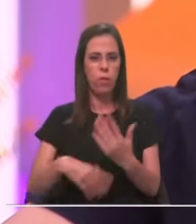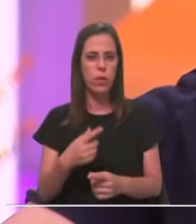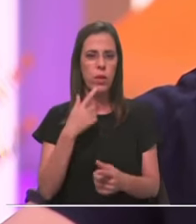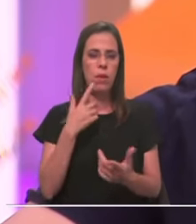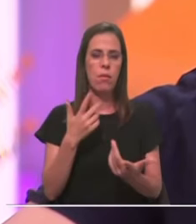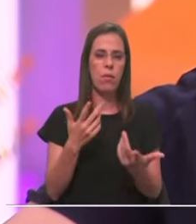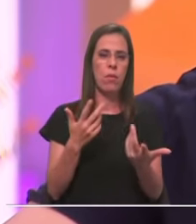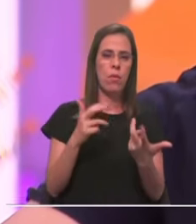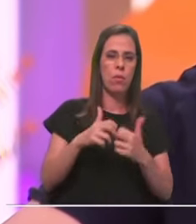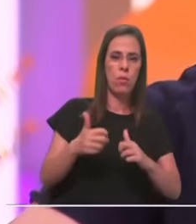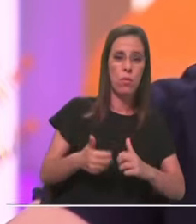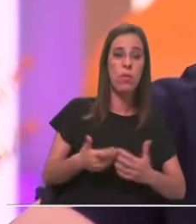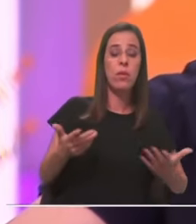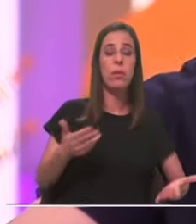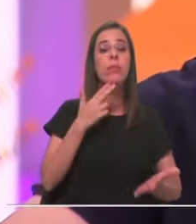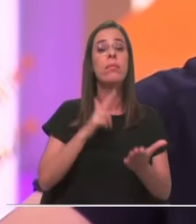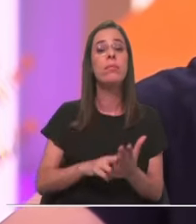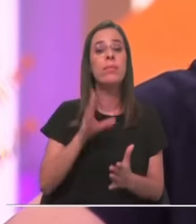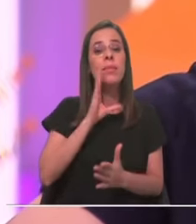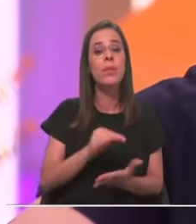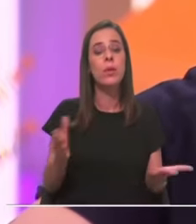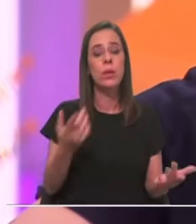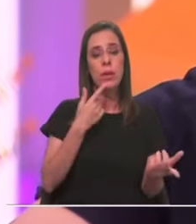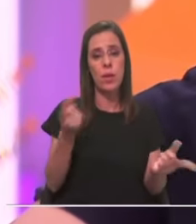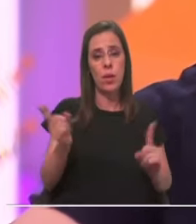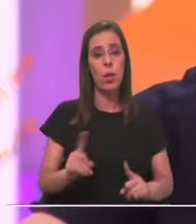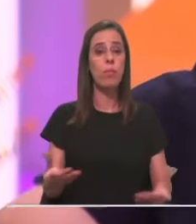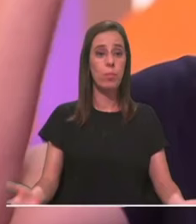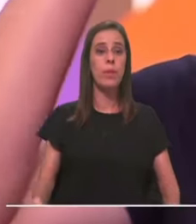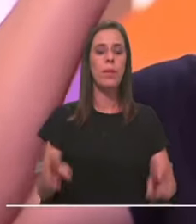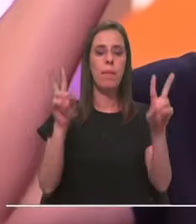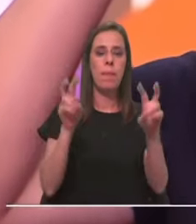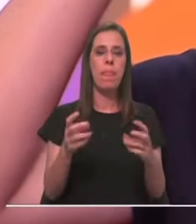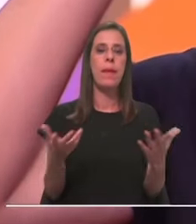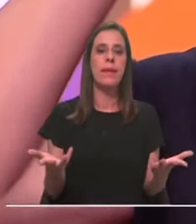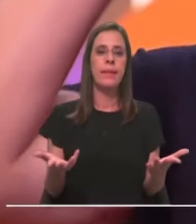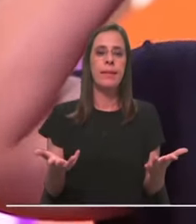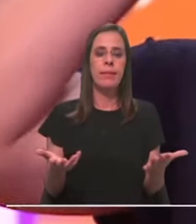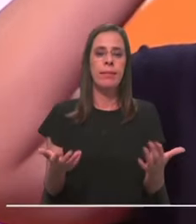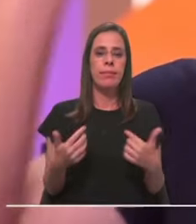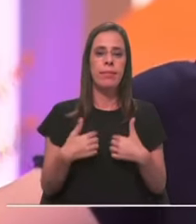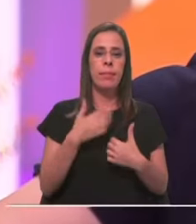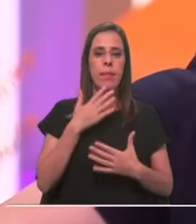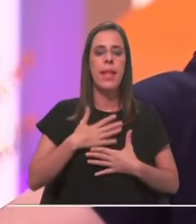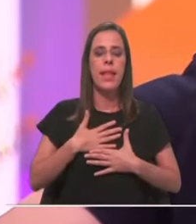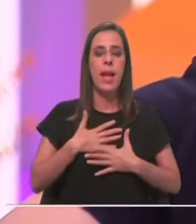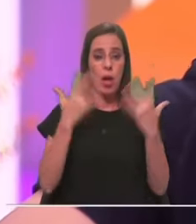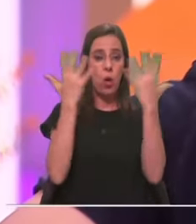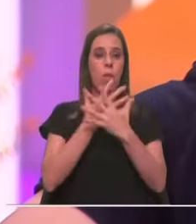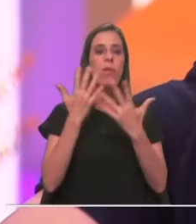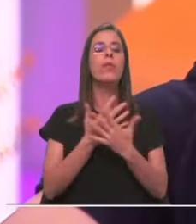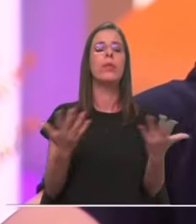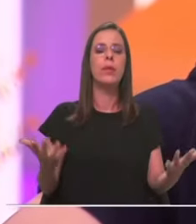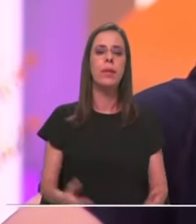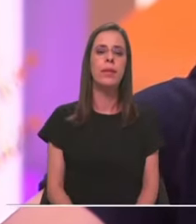agitação houve eu vou ser sincero não sei não percebo é um tema que que que que me causa a mim alguma confusão Eu acho